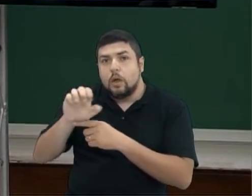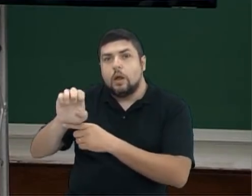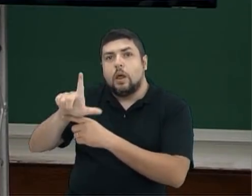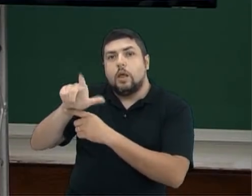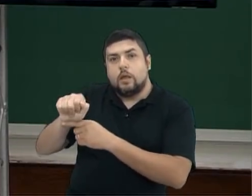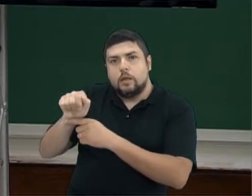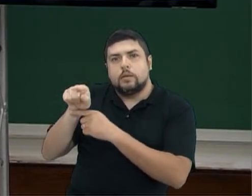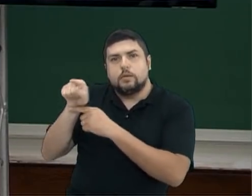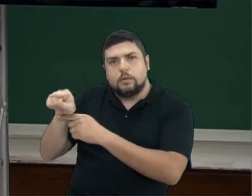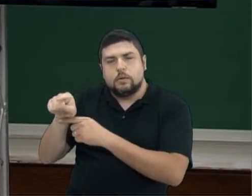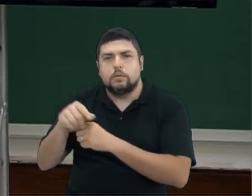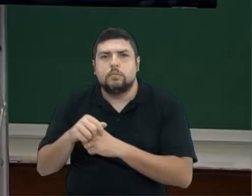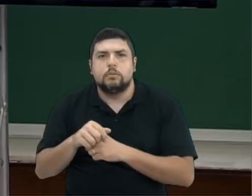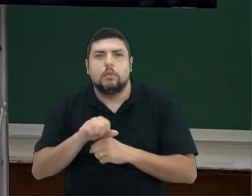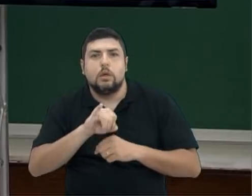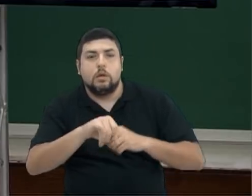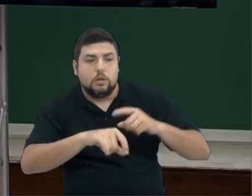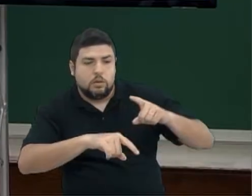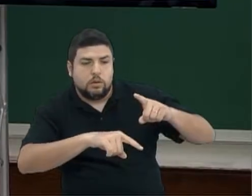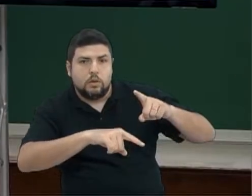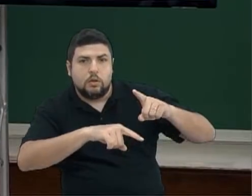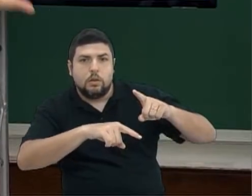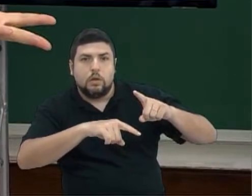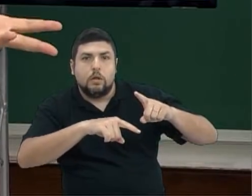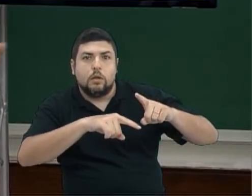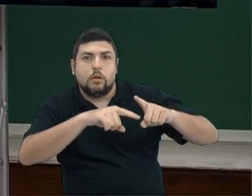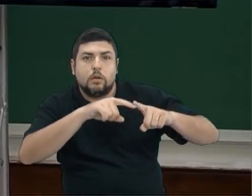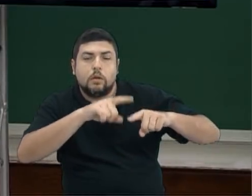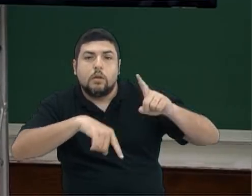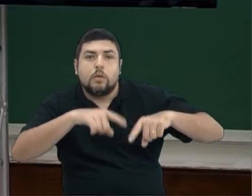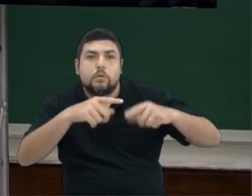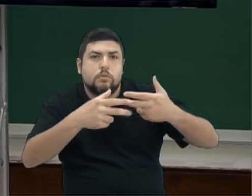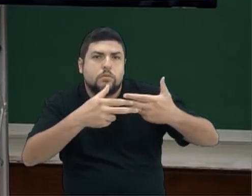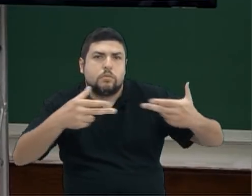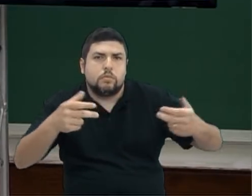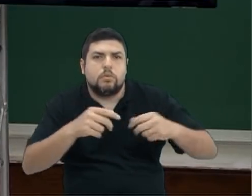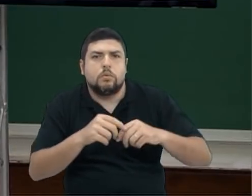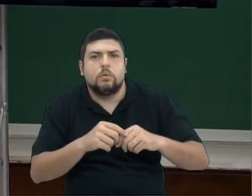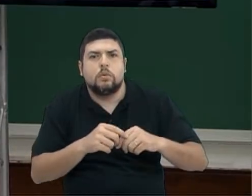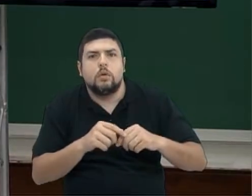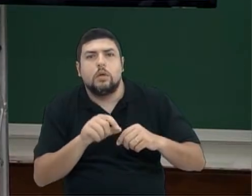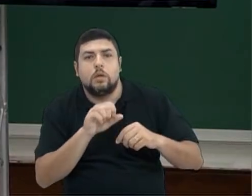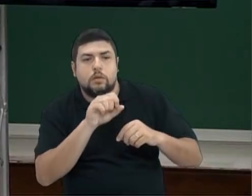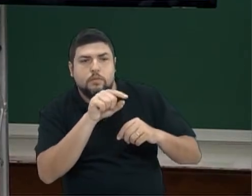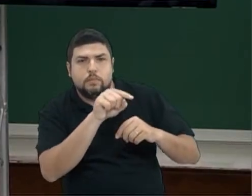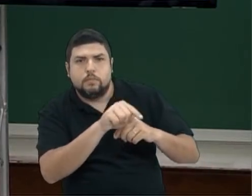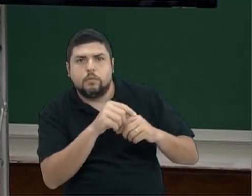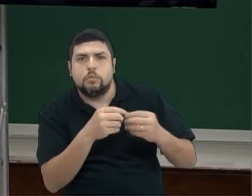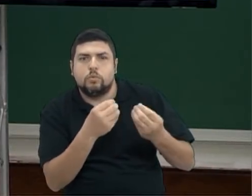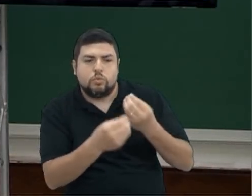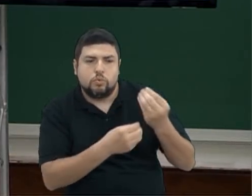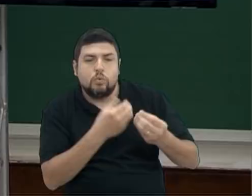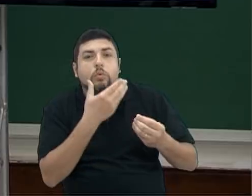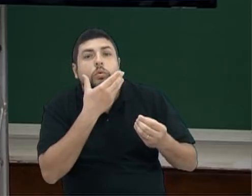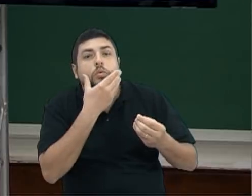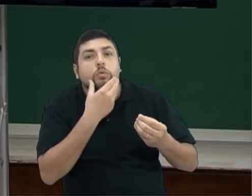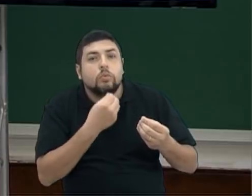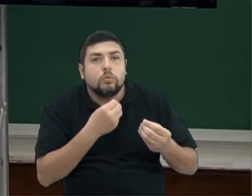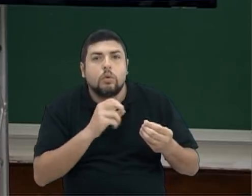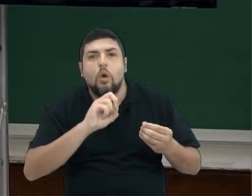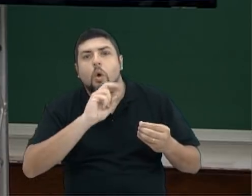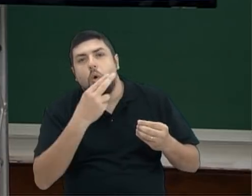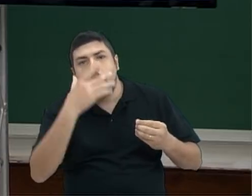que tradicionalmente eu uso como feminino, eu digo ela. Se eu tenho um objeto que eu uso tradicionalmente como masculino ou